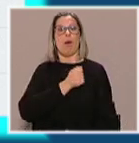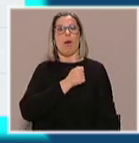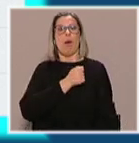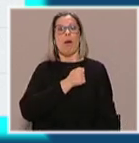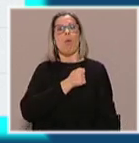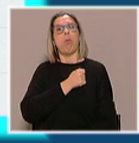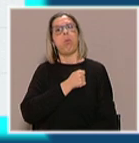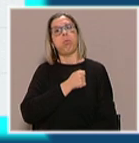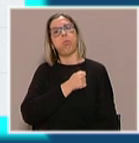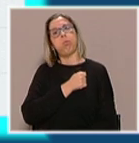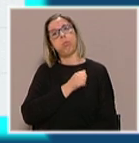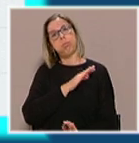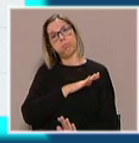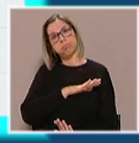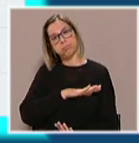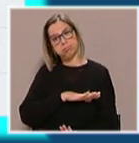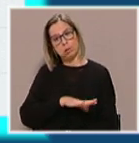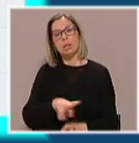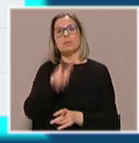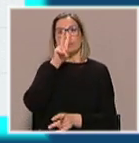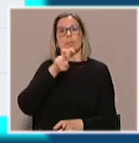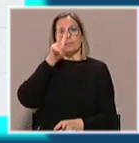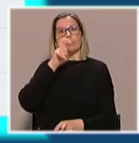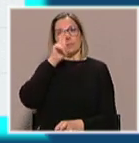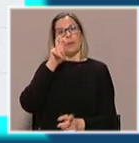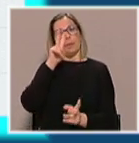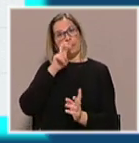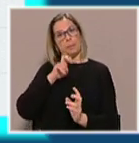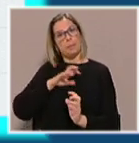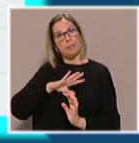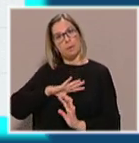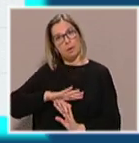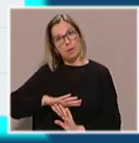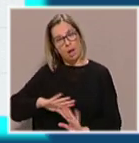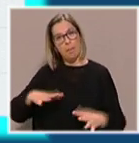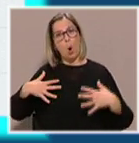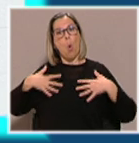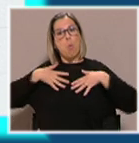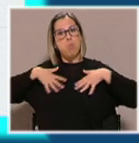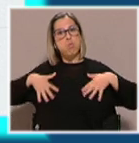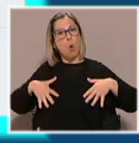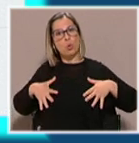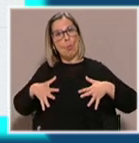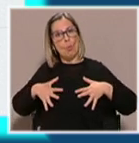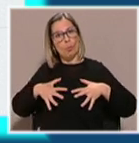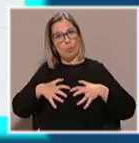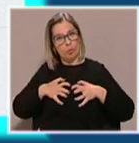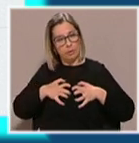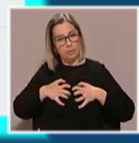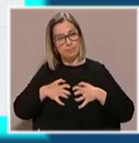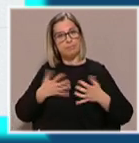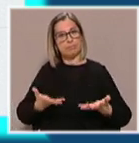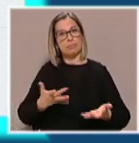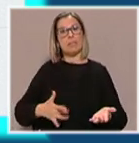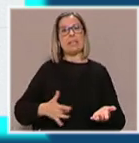frequência respiratória, através da contração dos brônquios. O nosso sistema digestivo vai ser